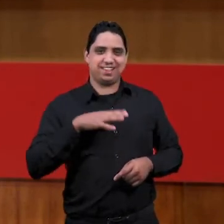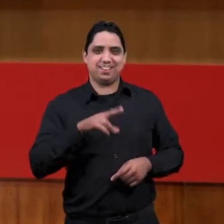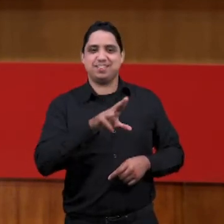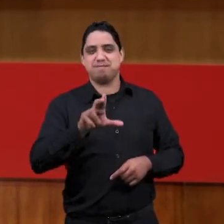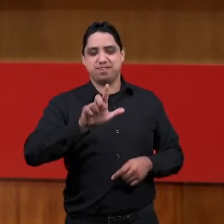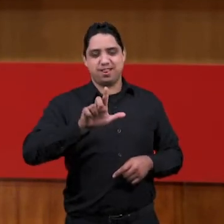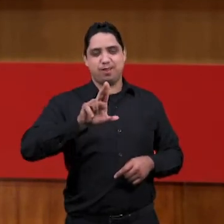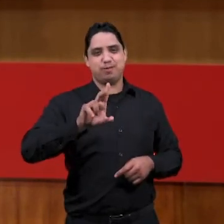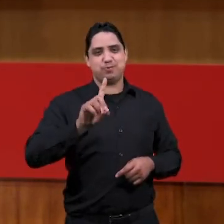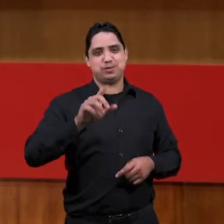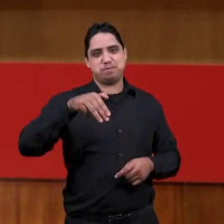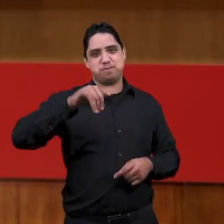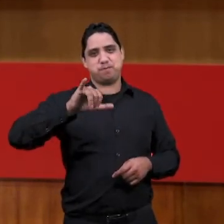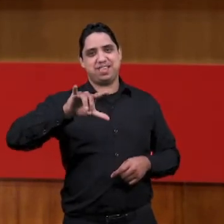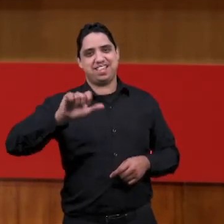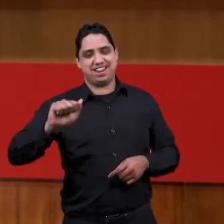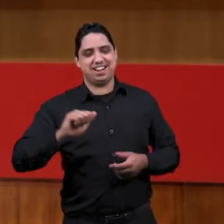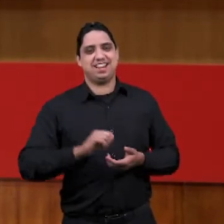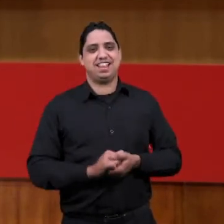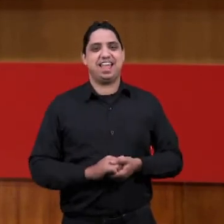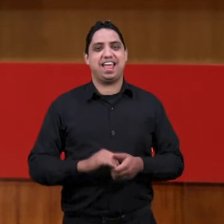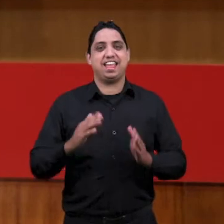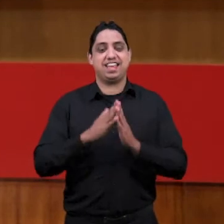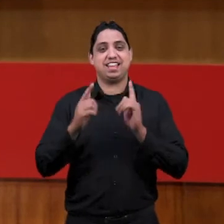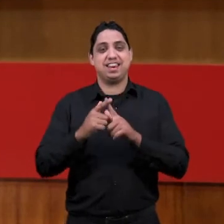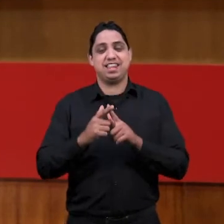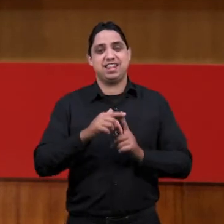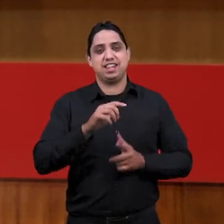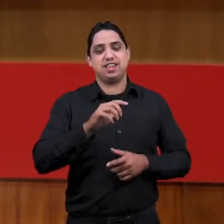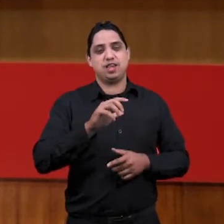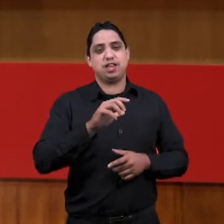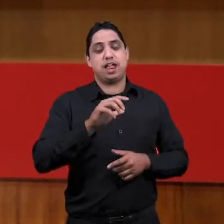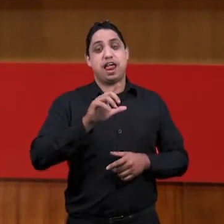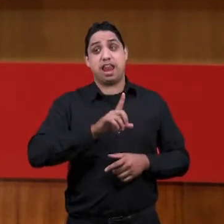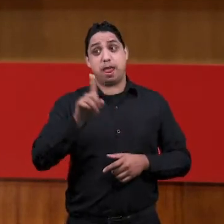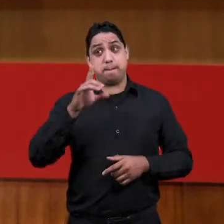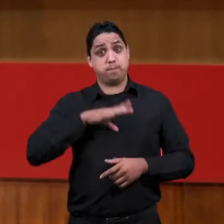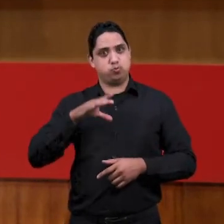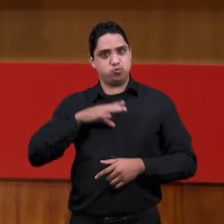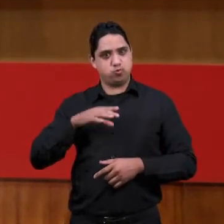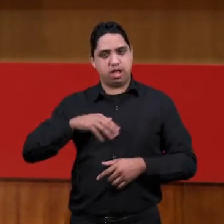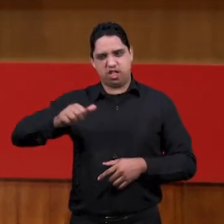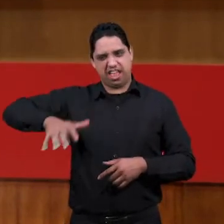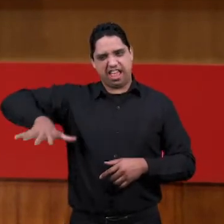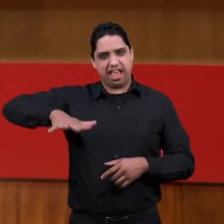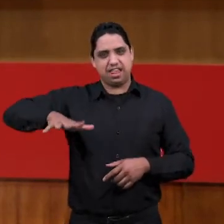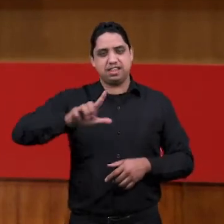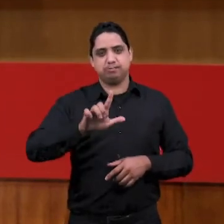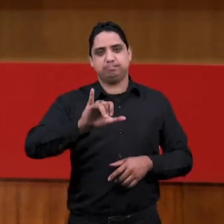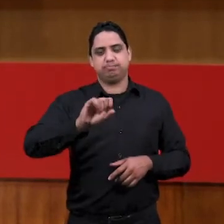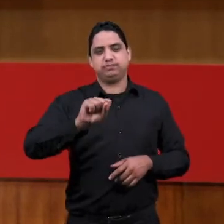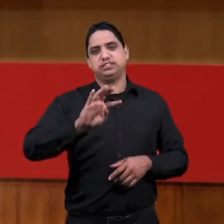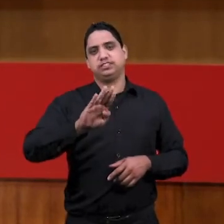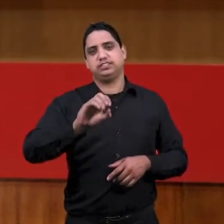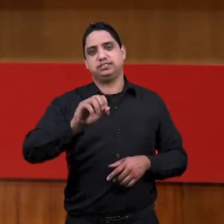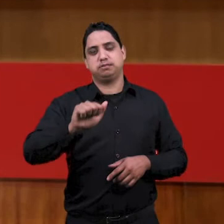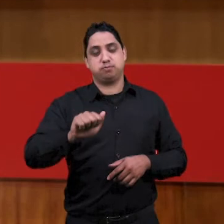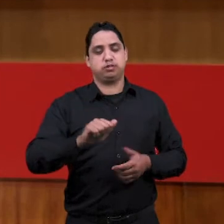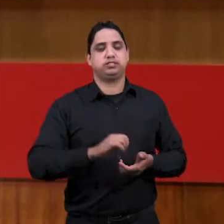irmã Ludmila Jacobsen. Ela é da igreja de Cruz de Pau, na região de Lisboa, e ela é uma das nossas irmãs ali que vai